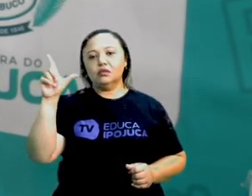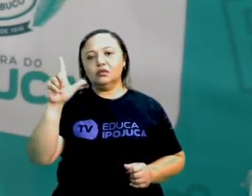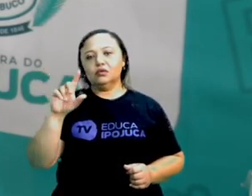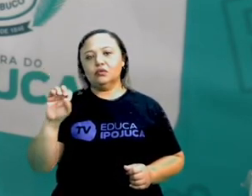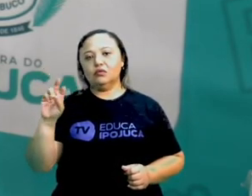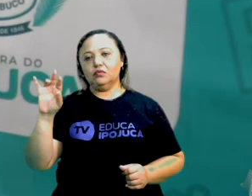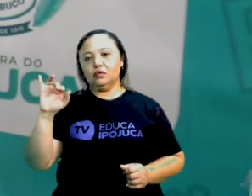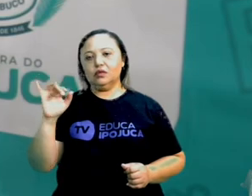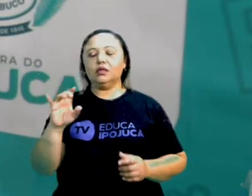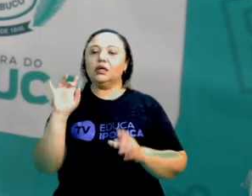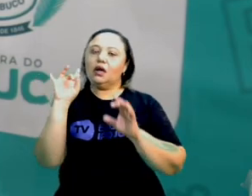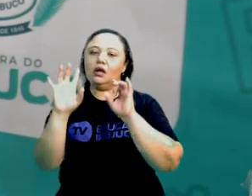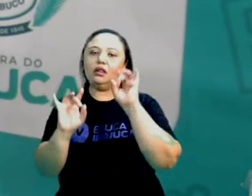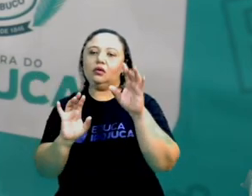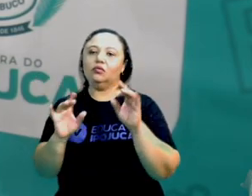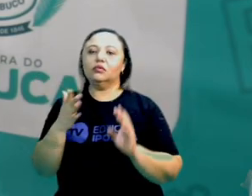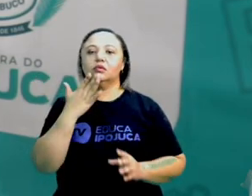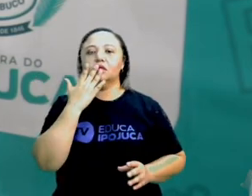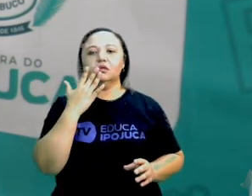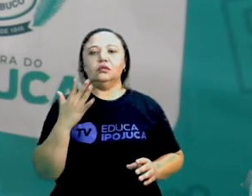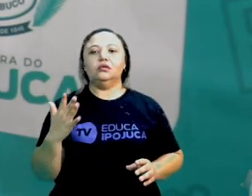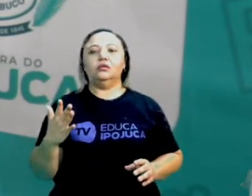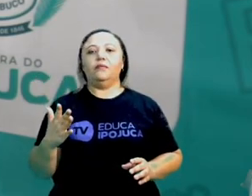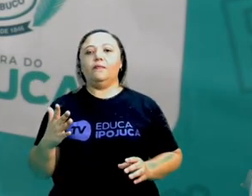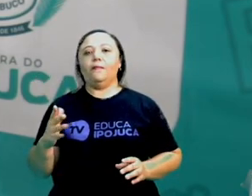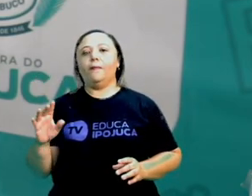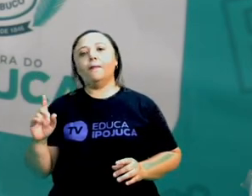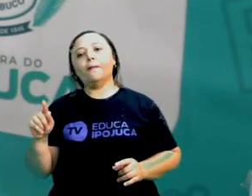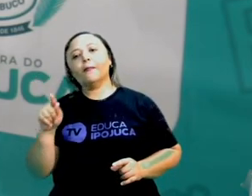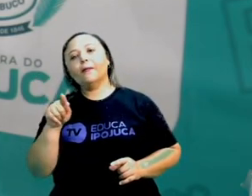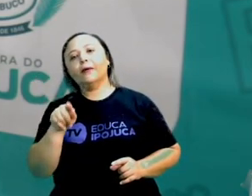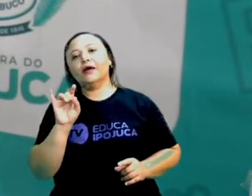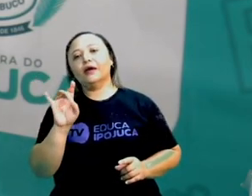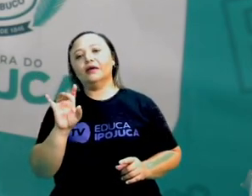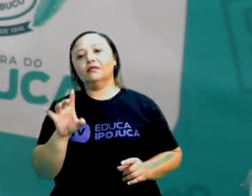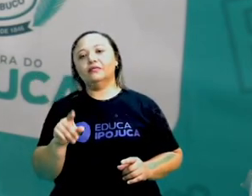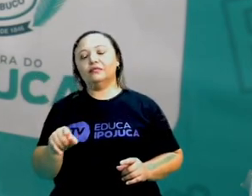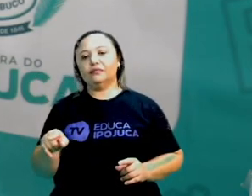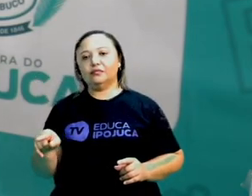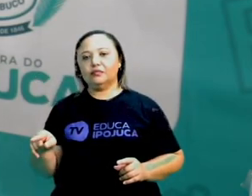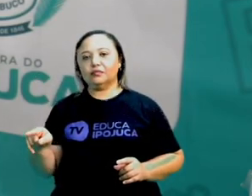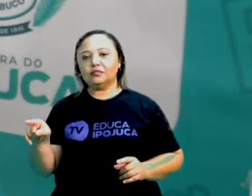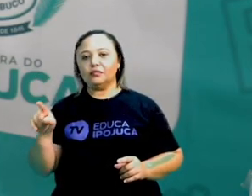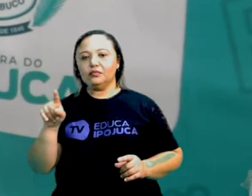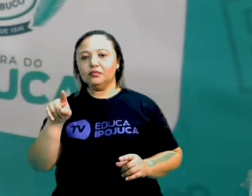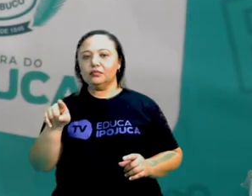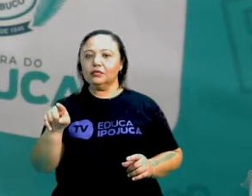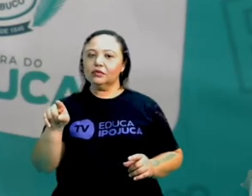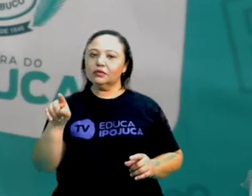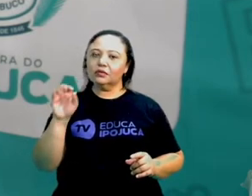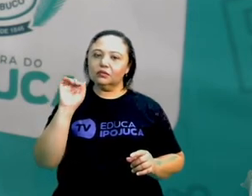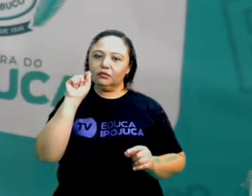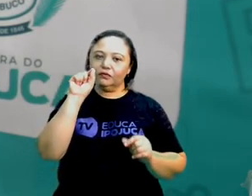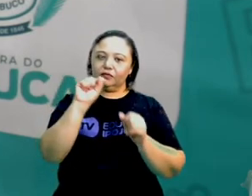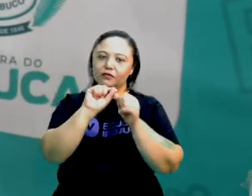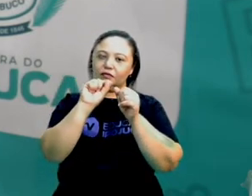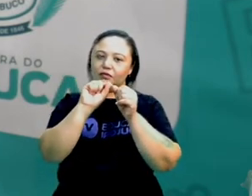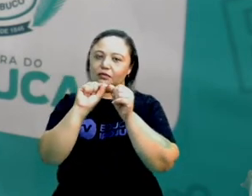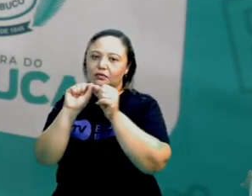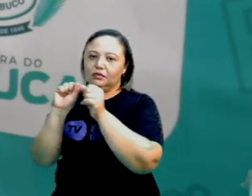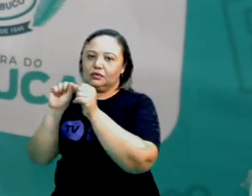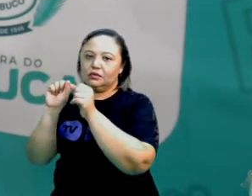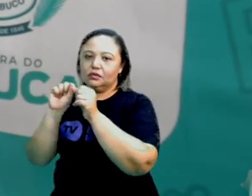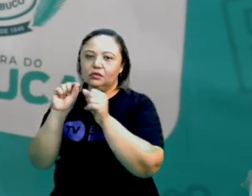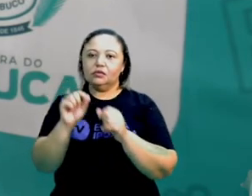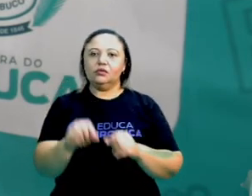cinza, Cláudia está de amarelo. Aí você está vendo, ó, visão de sistemática, o que eles foram fazendo,